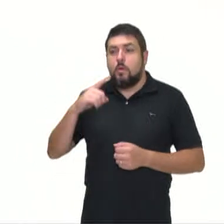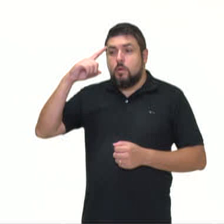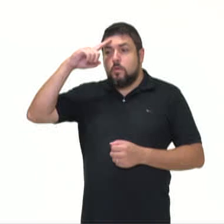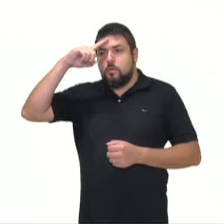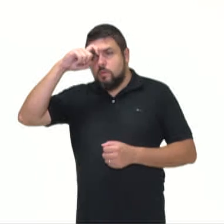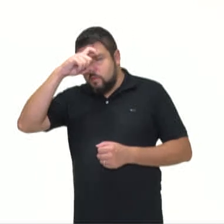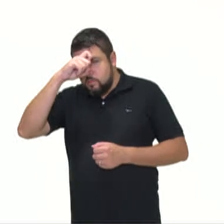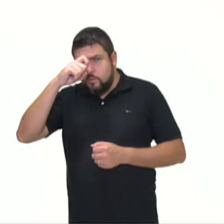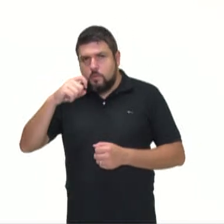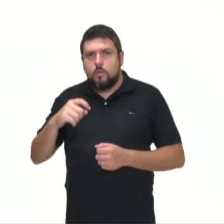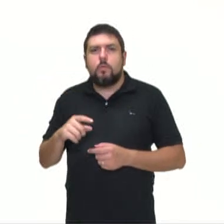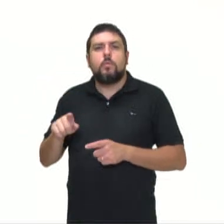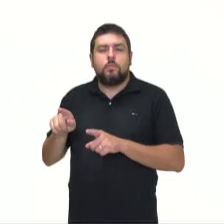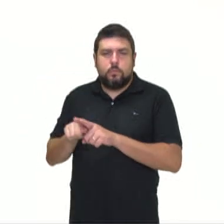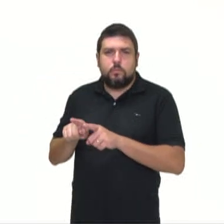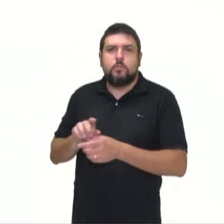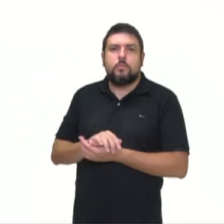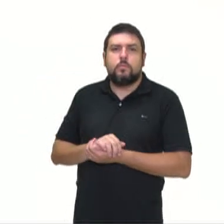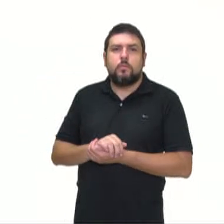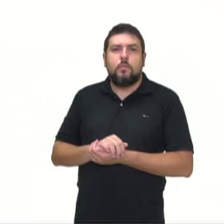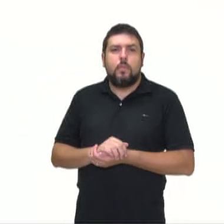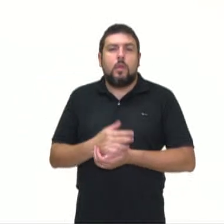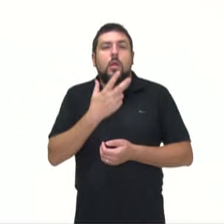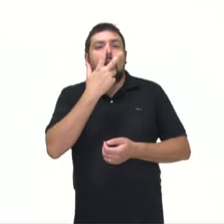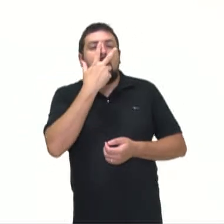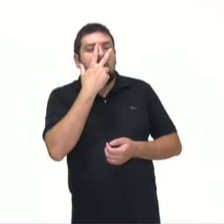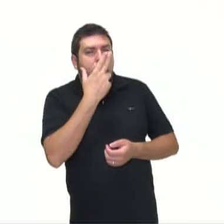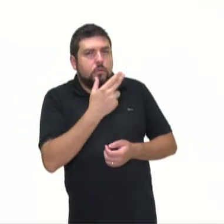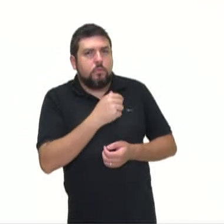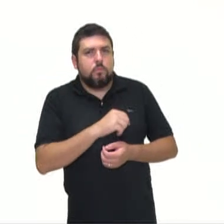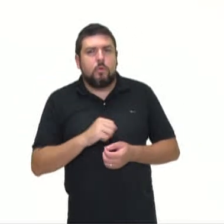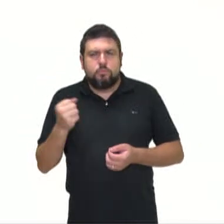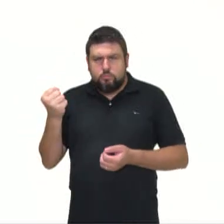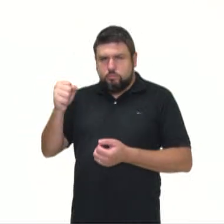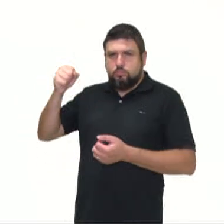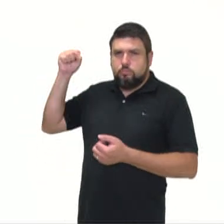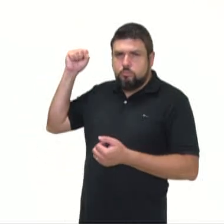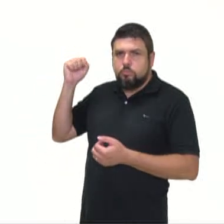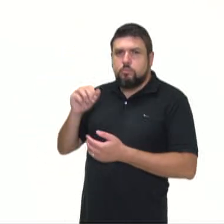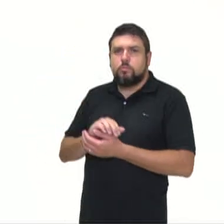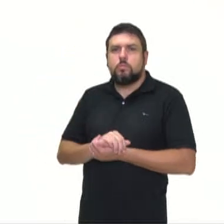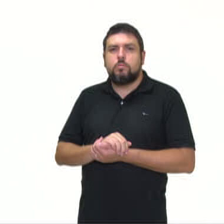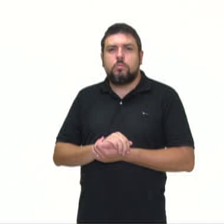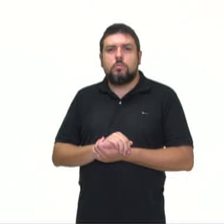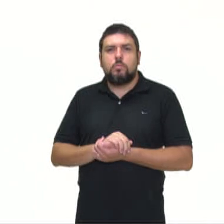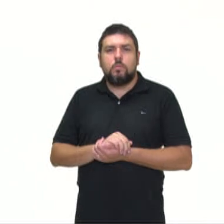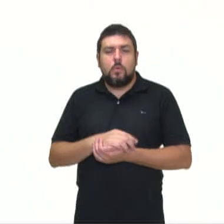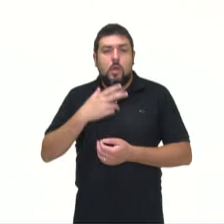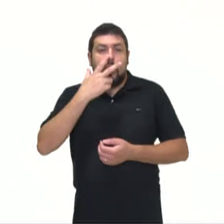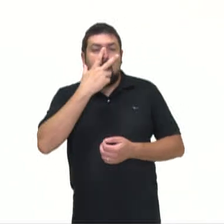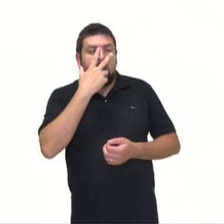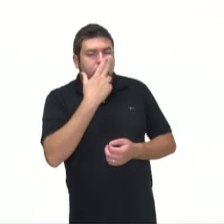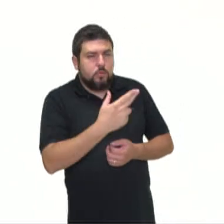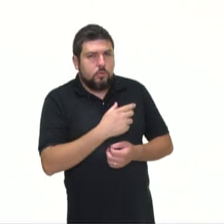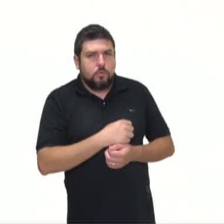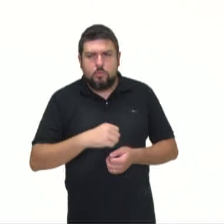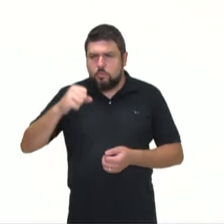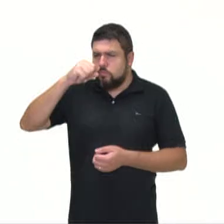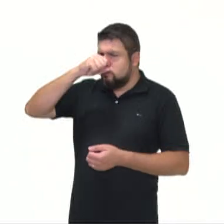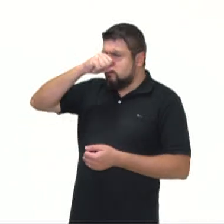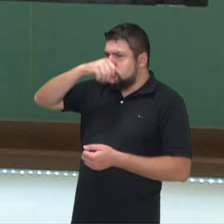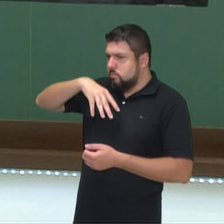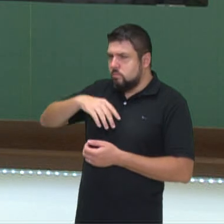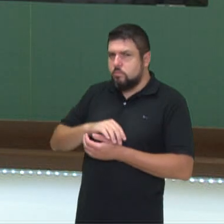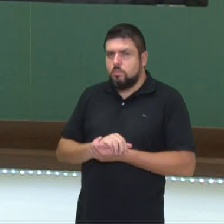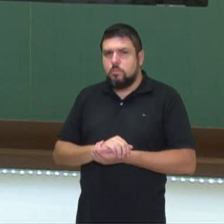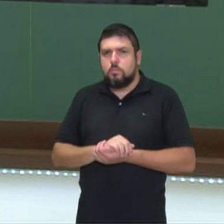outro núcleo. Na próxima, achou novamente, rebeldes, outro núcleo. achou, novamente, desumanos e